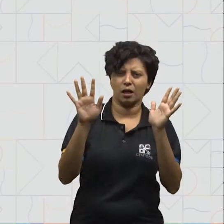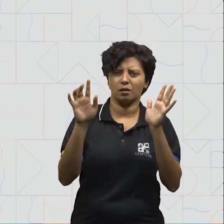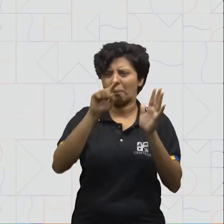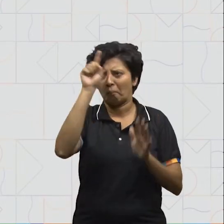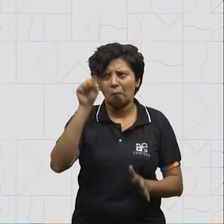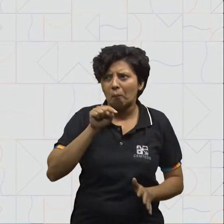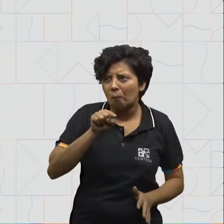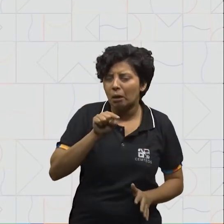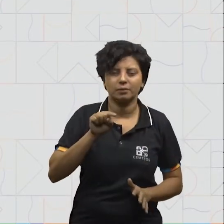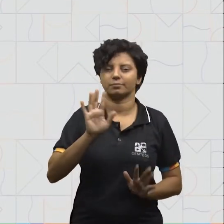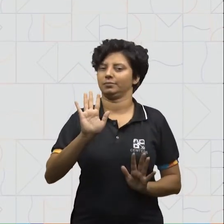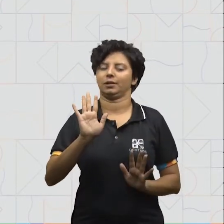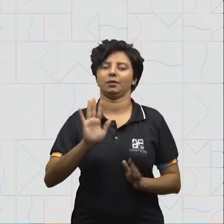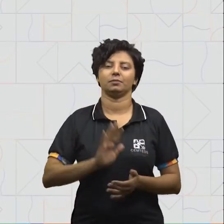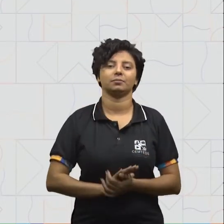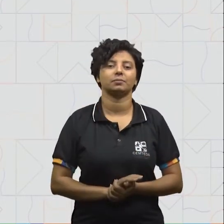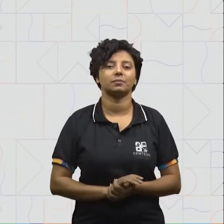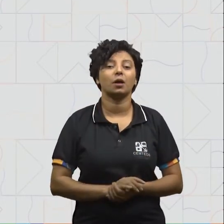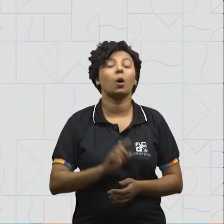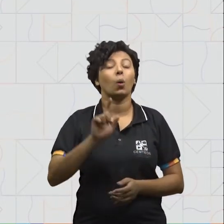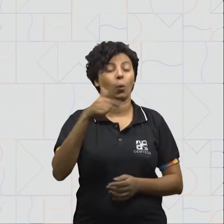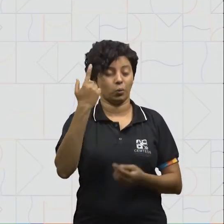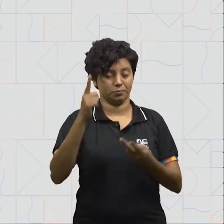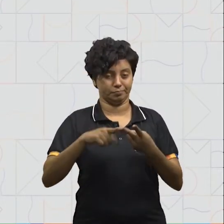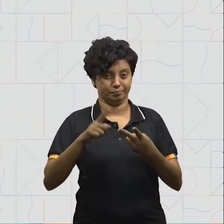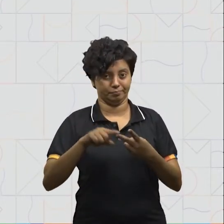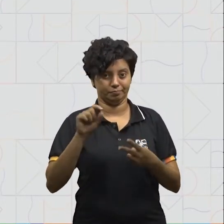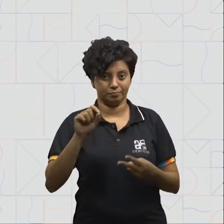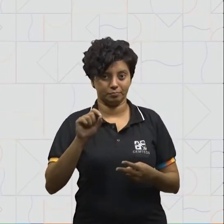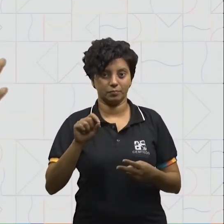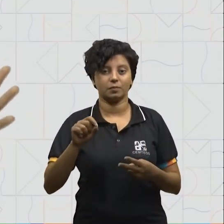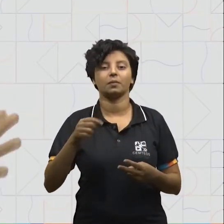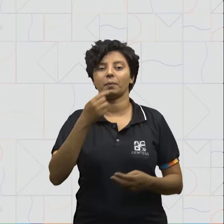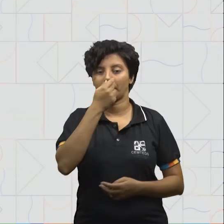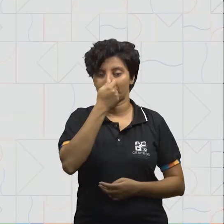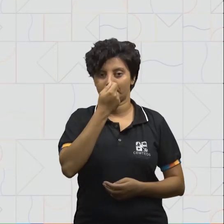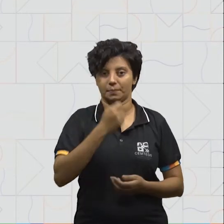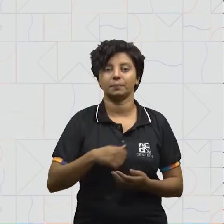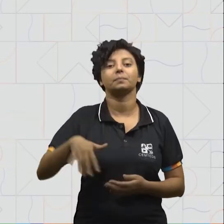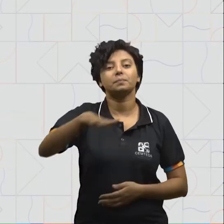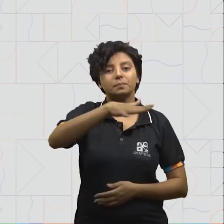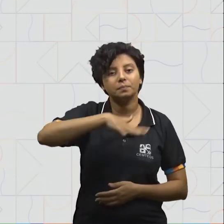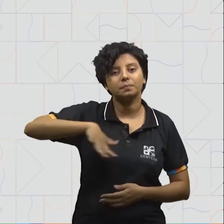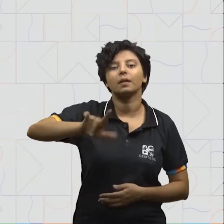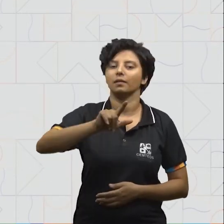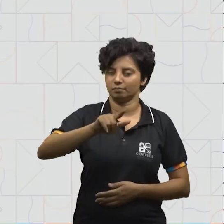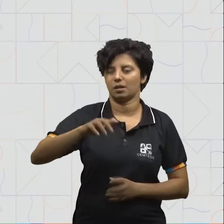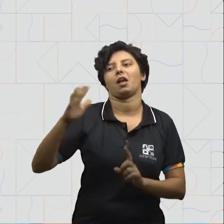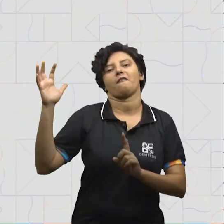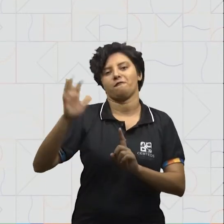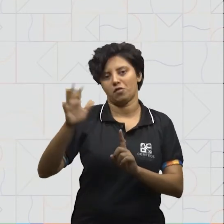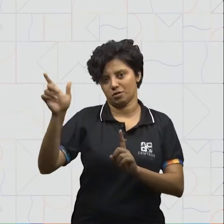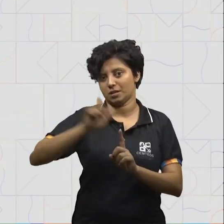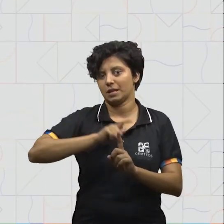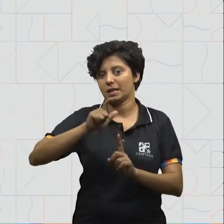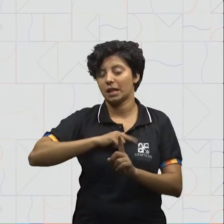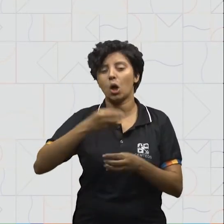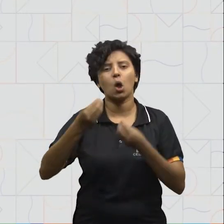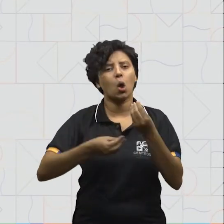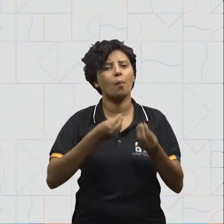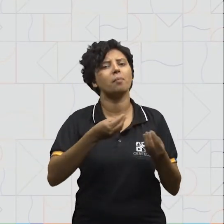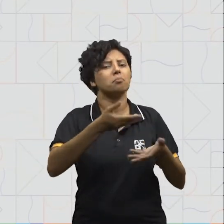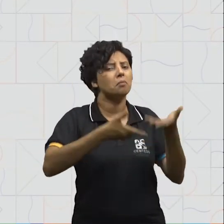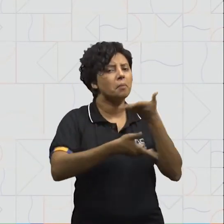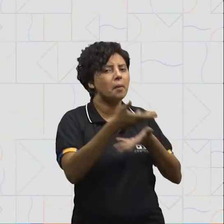cabeça. Outro detalhe importantíssimo, querido aluno, o ambiente. Ele influencia até mesmo a forma